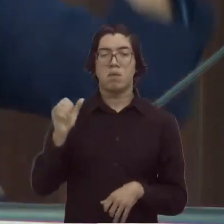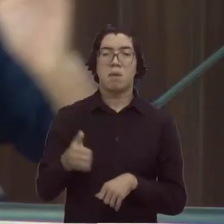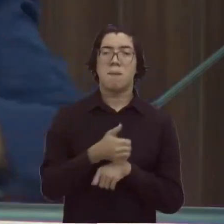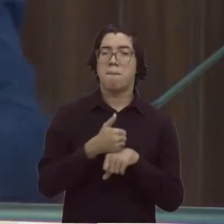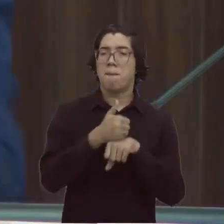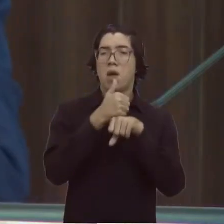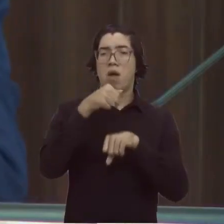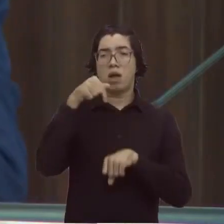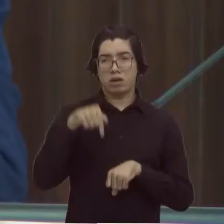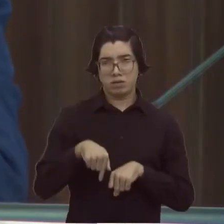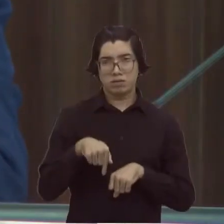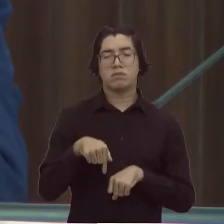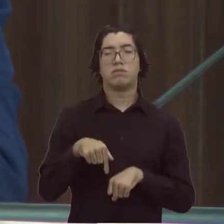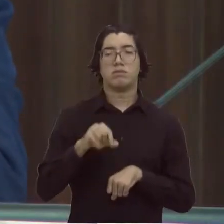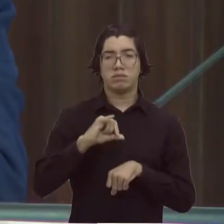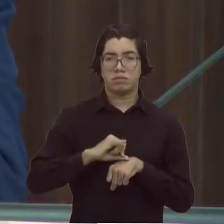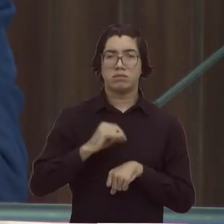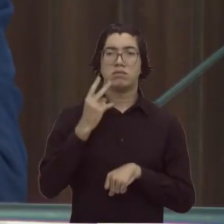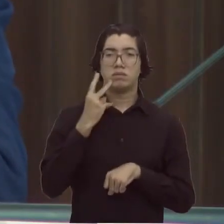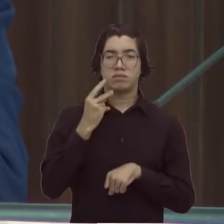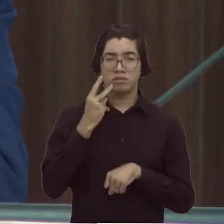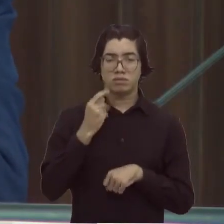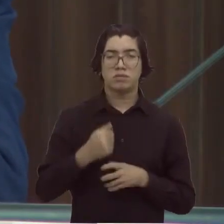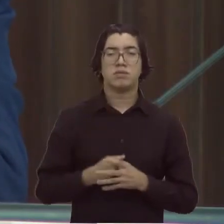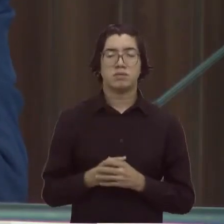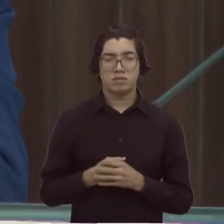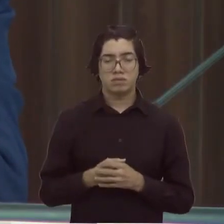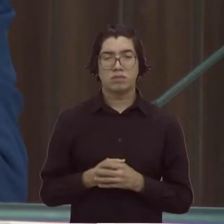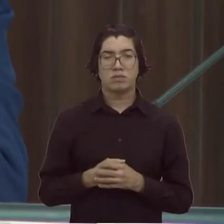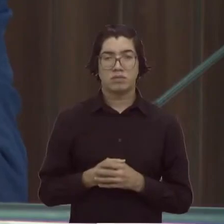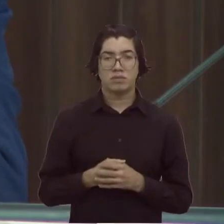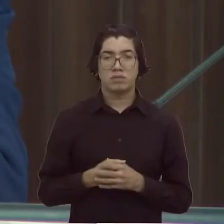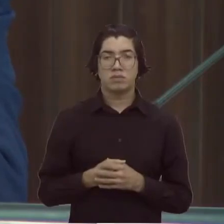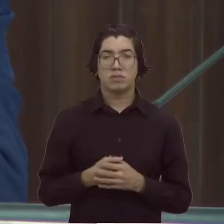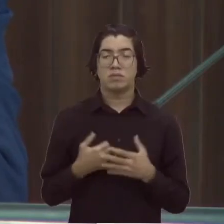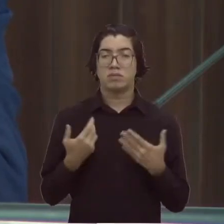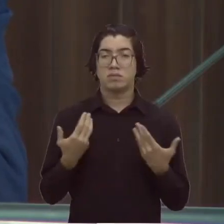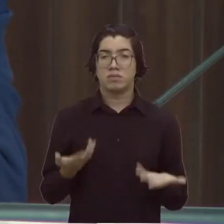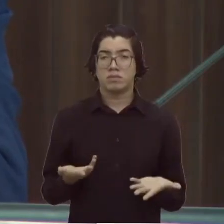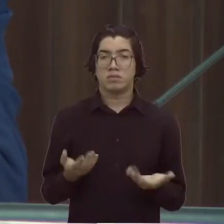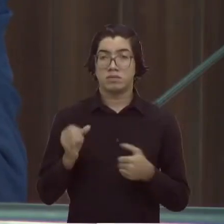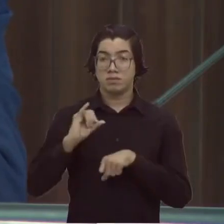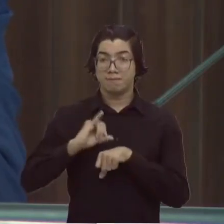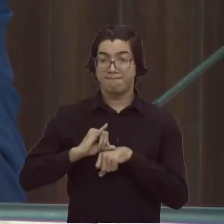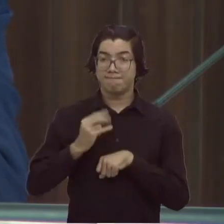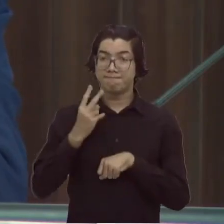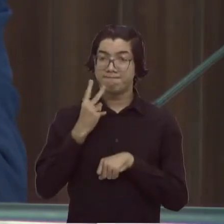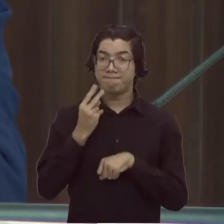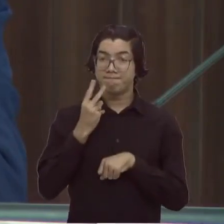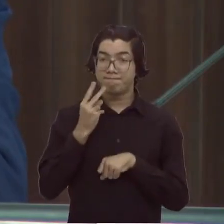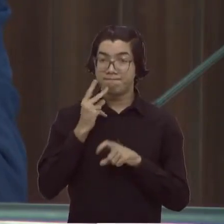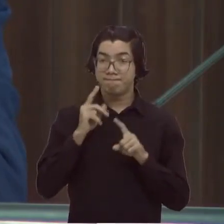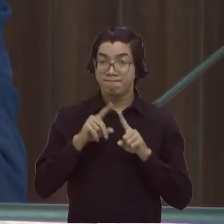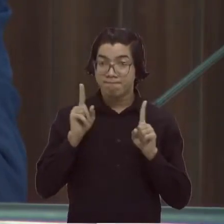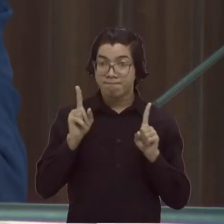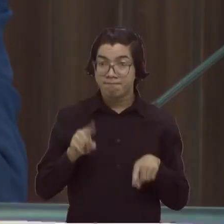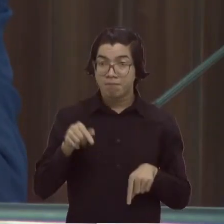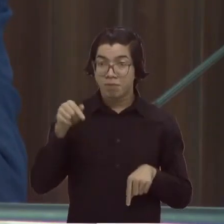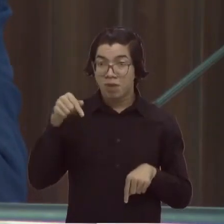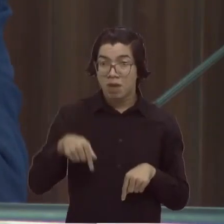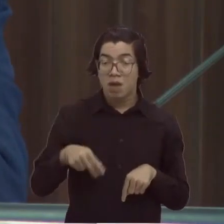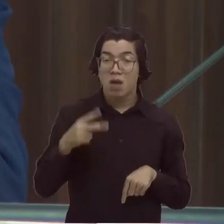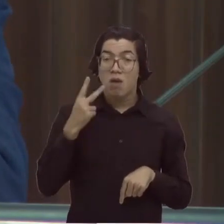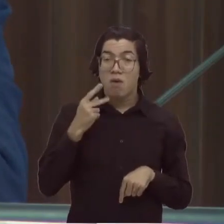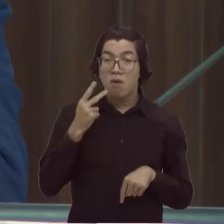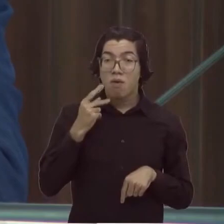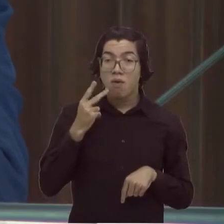conta da Saúde do Estado do Ceará não é nem só de Fortaleza a Prefeitura de Fortaleza está tomando